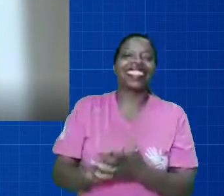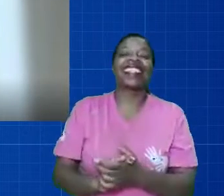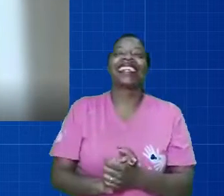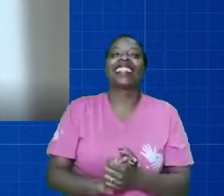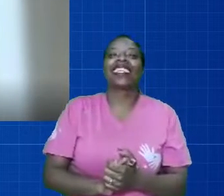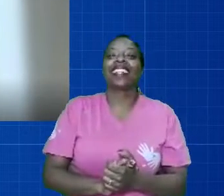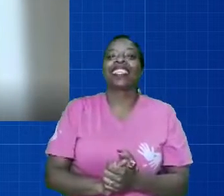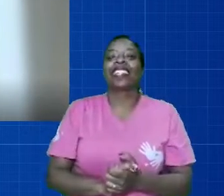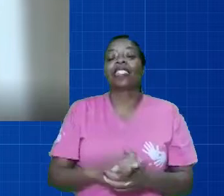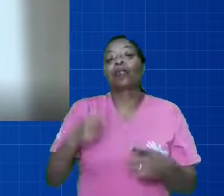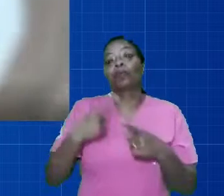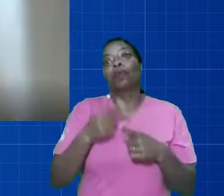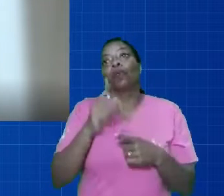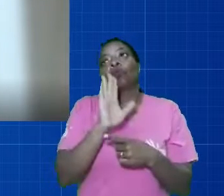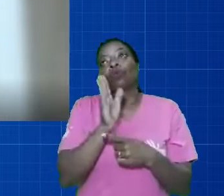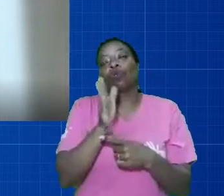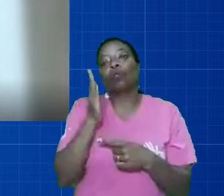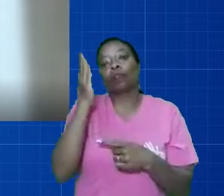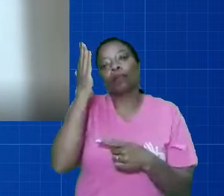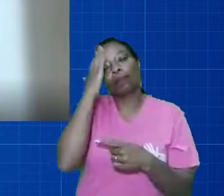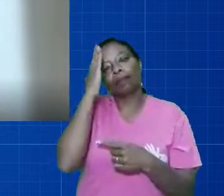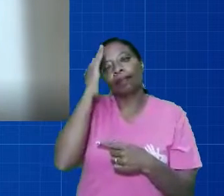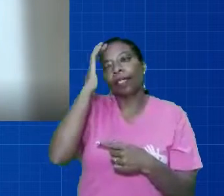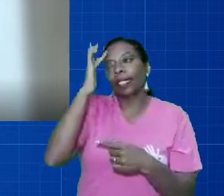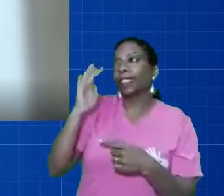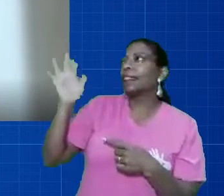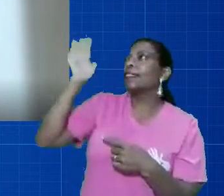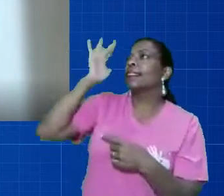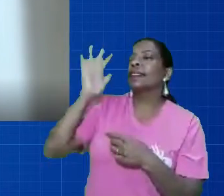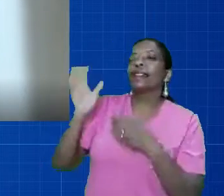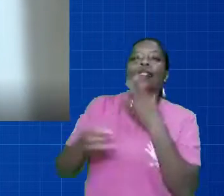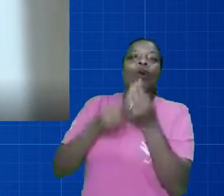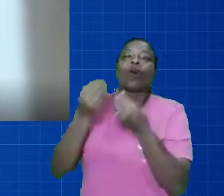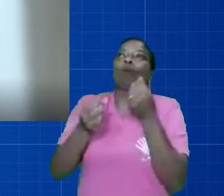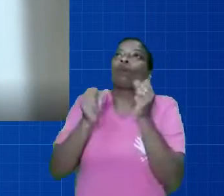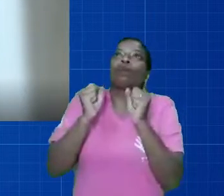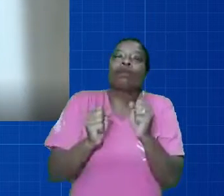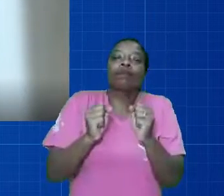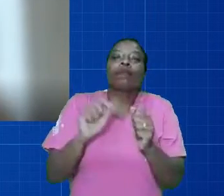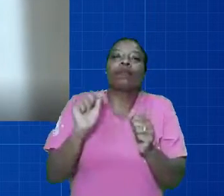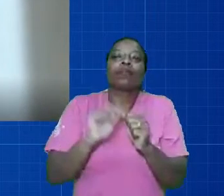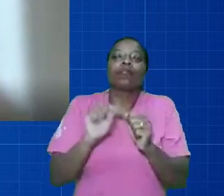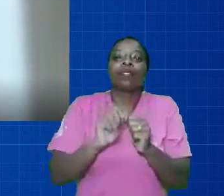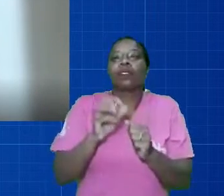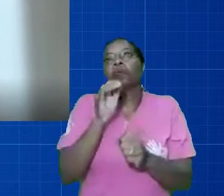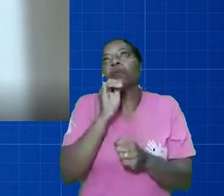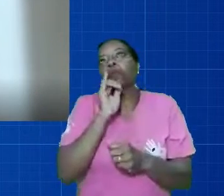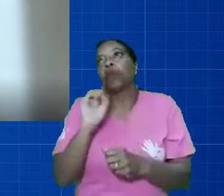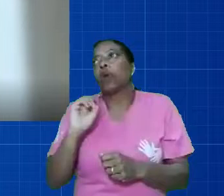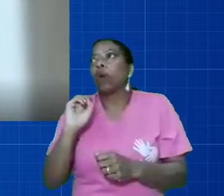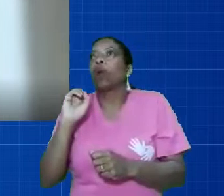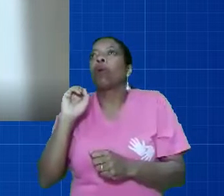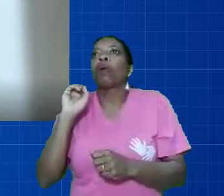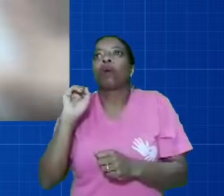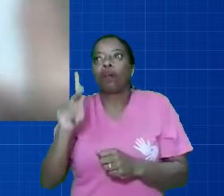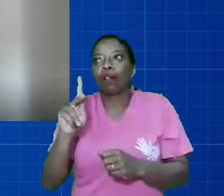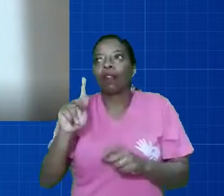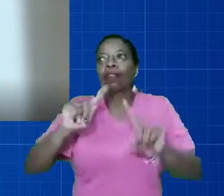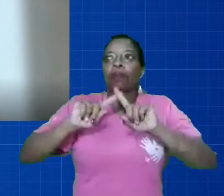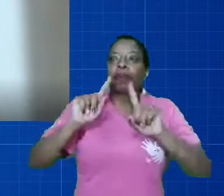fica assim, imaginando uma série de questões, assim, ok, e aí o que mais que nós